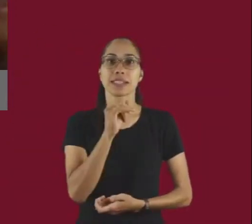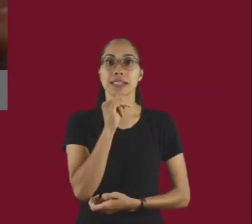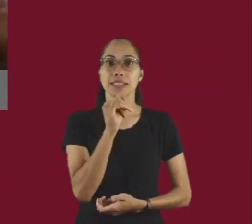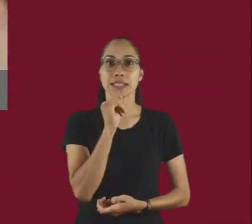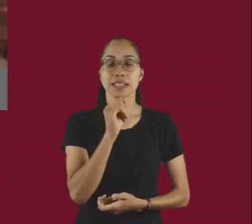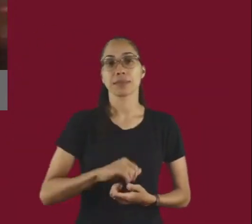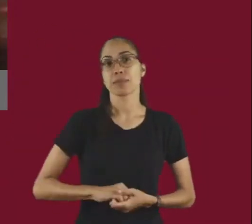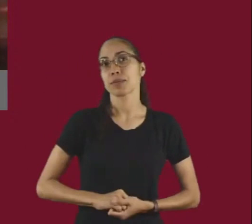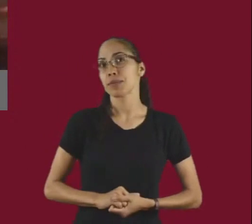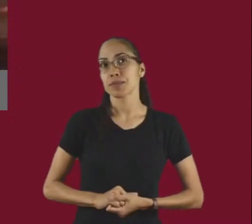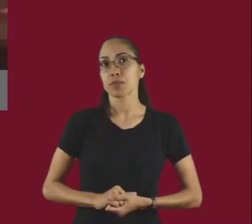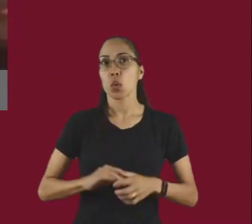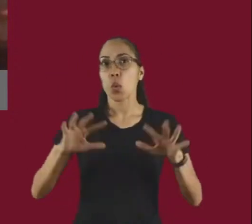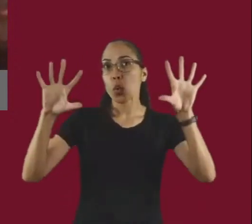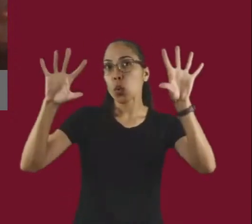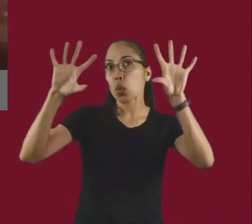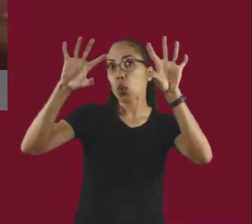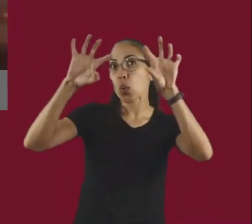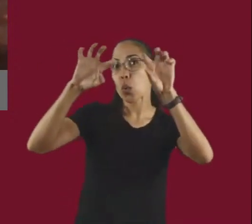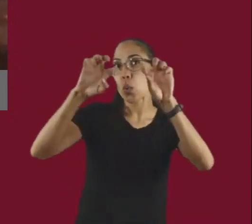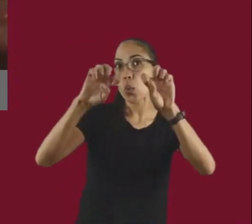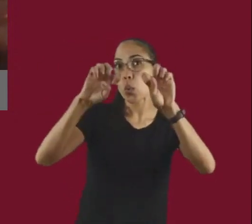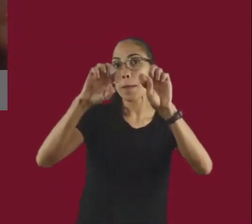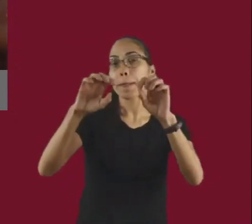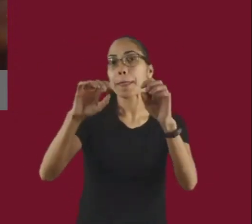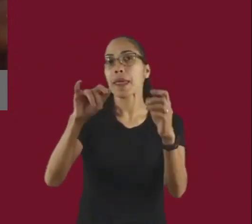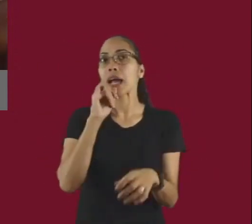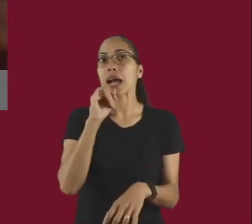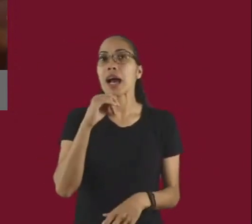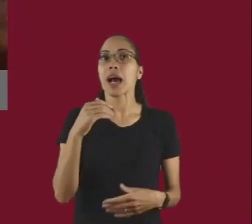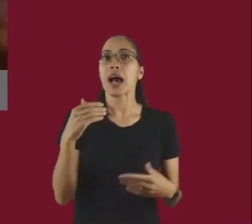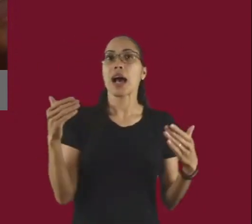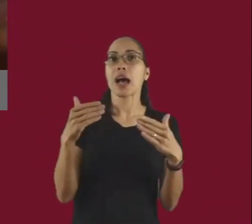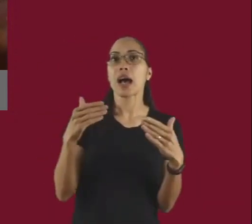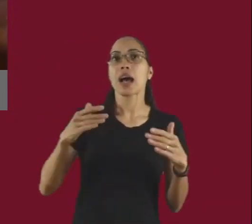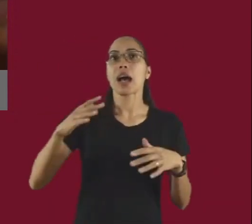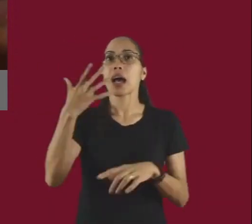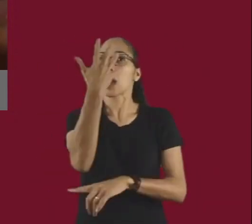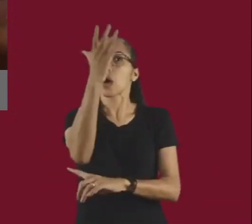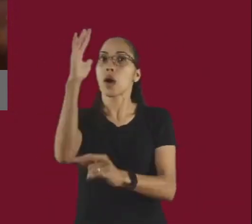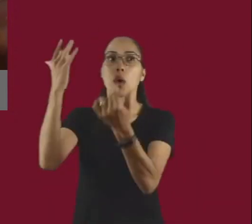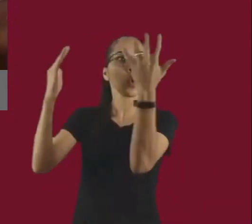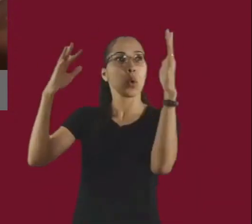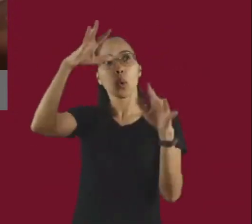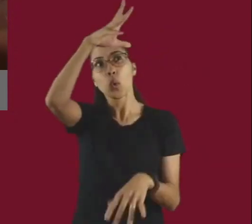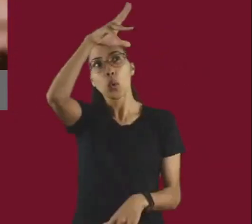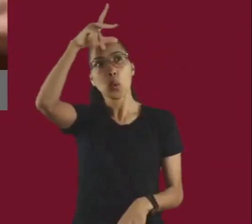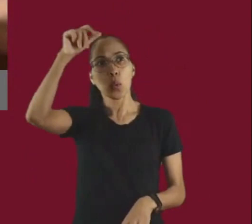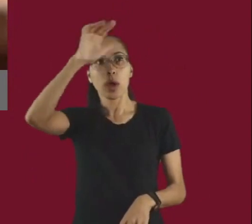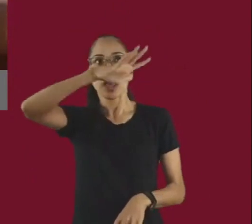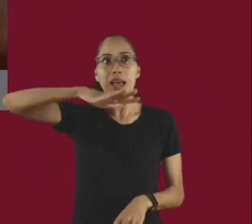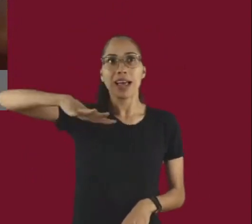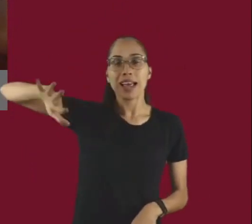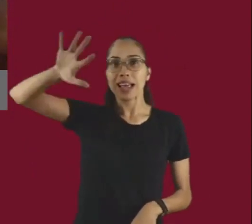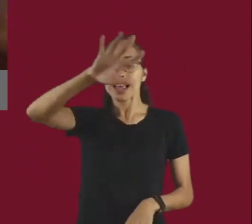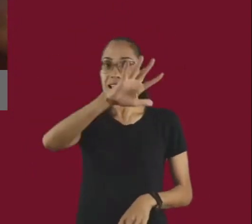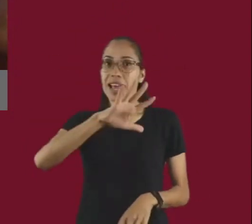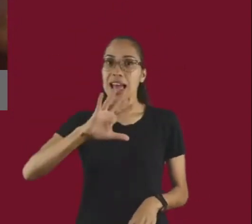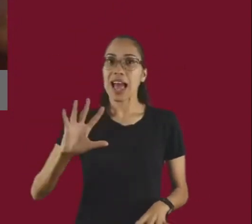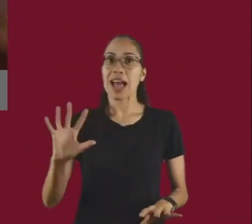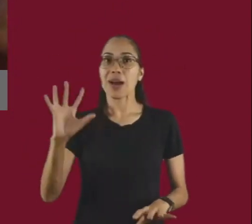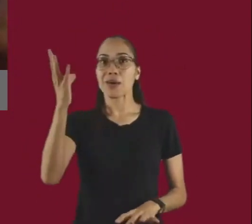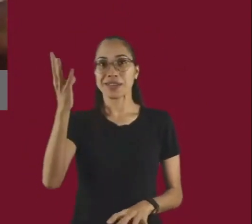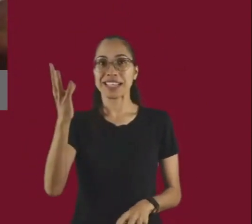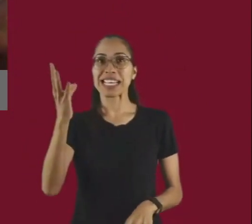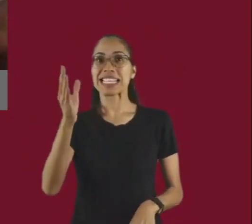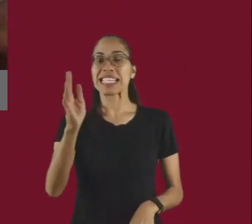É exatamente o que acontece aqui, assim, sobre a Amazônia, assim, a gente sobre o